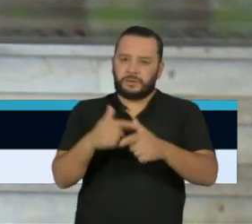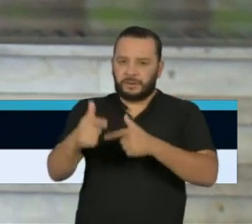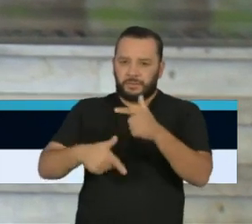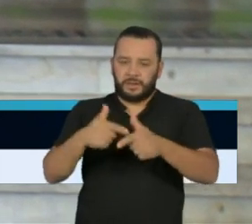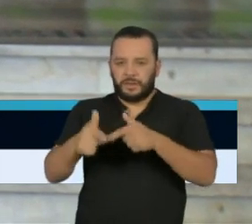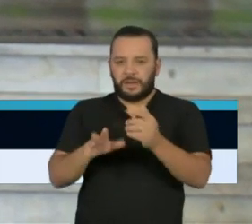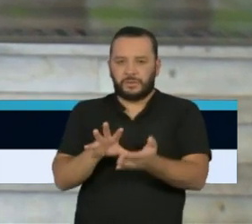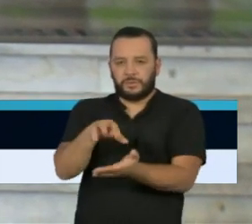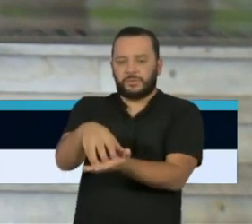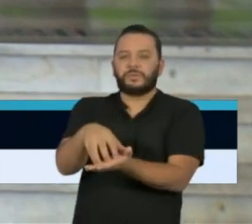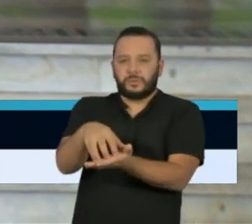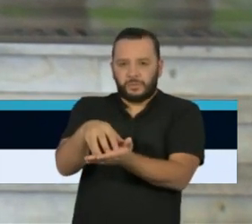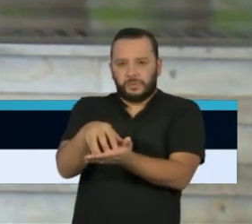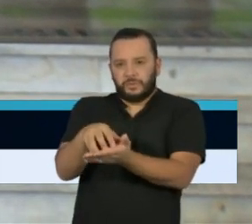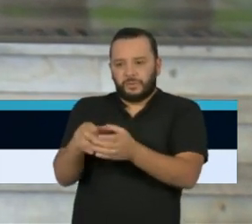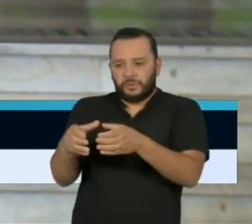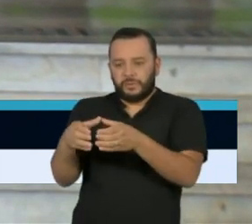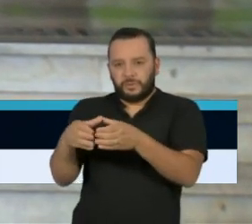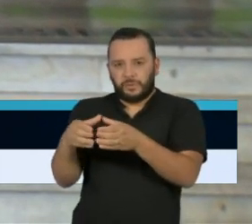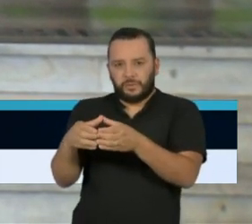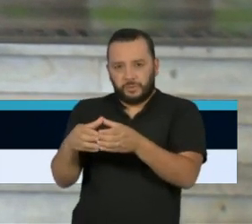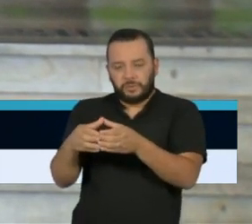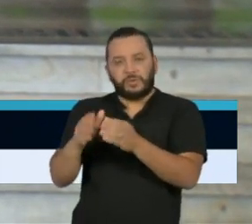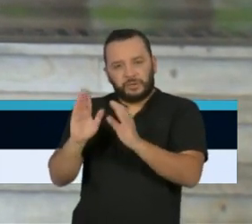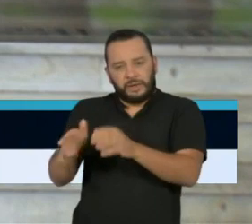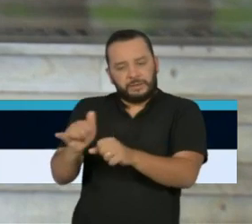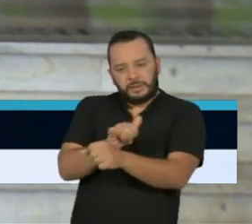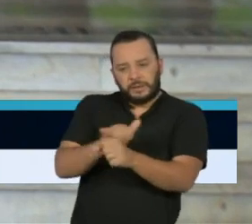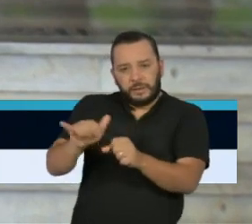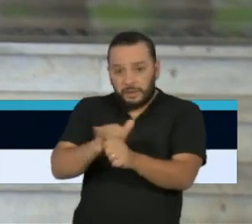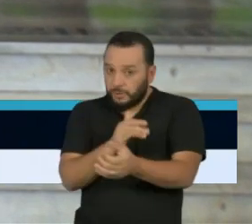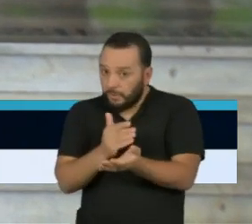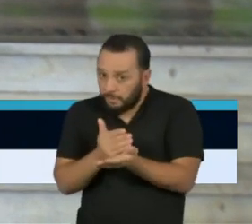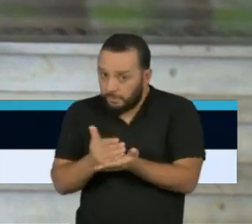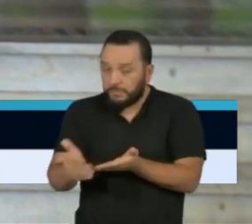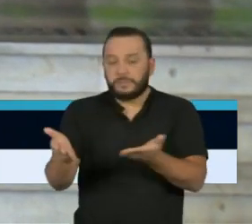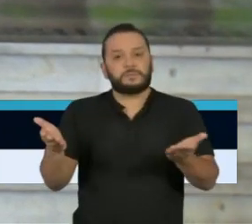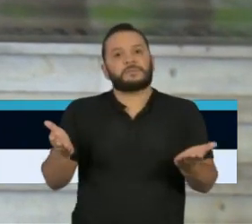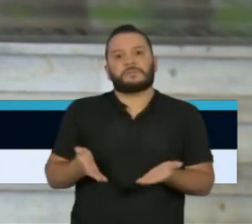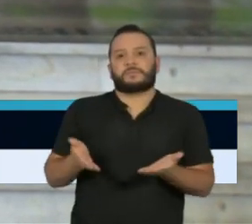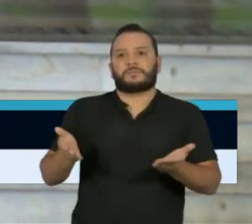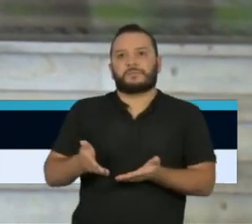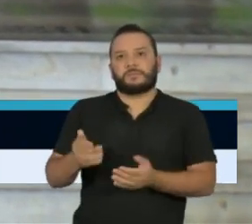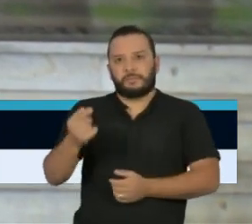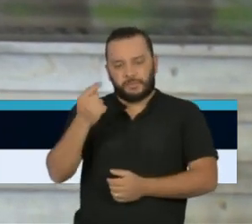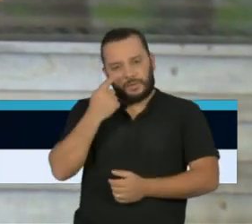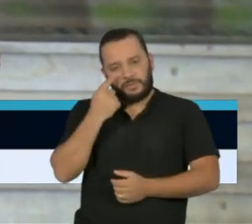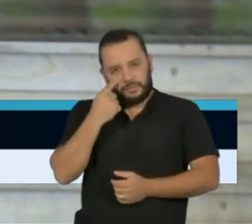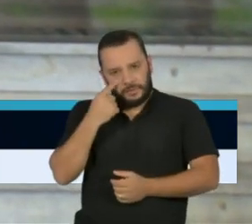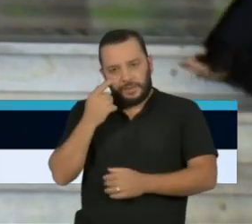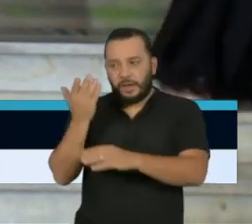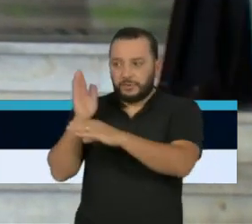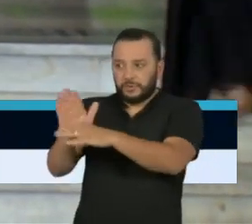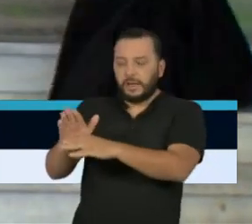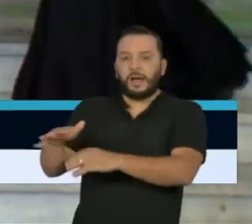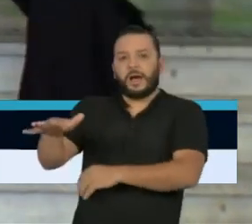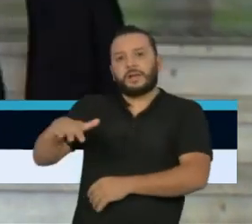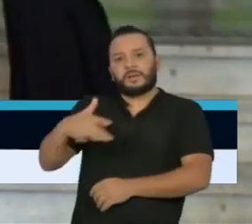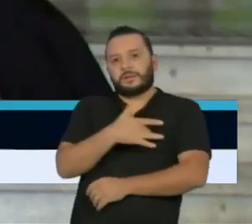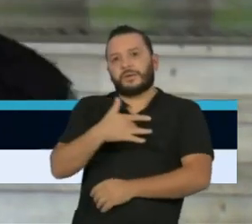né? O nosso sistema de monitoramento inteligente só está começando agora. Nós vamos acompanhar e suportar a saúde, Dr. Davi Wipp,